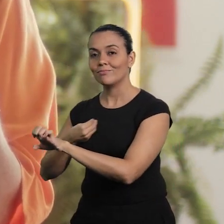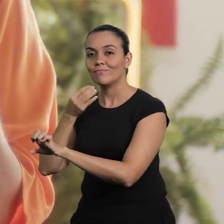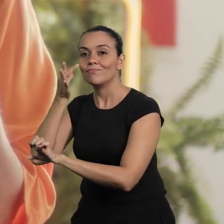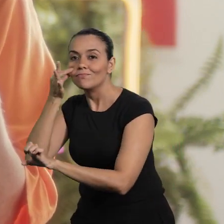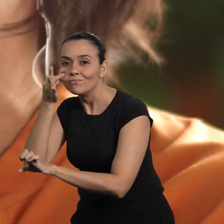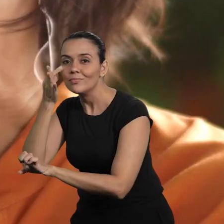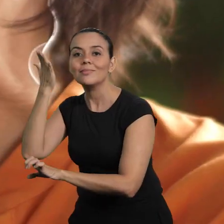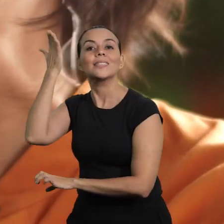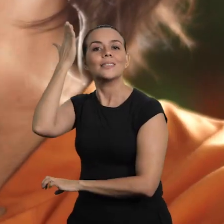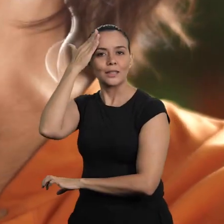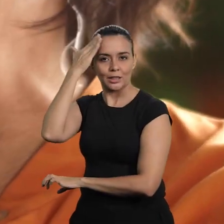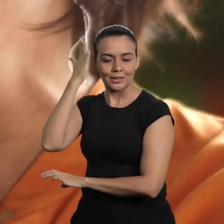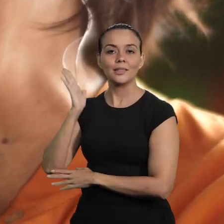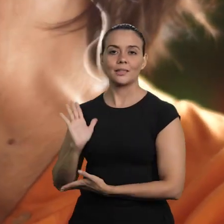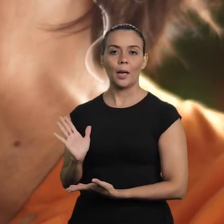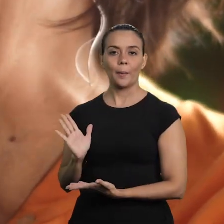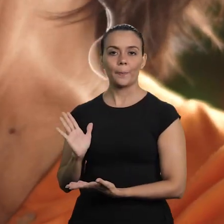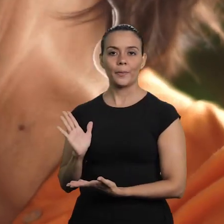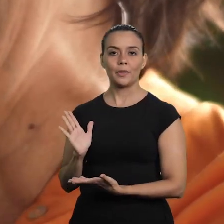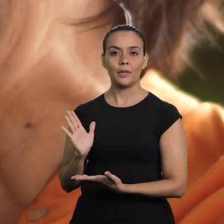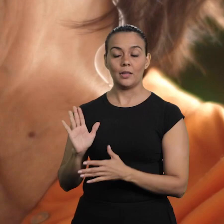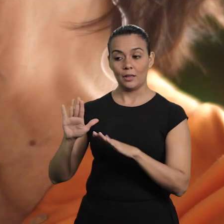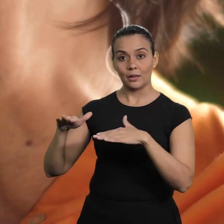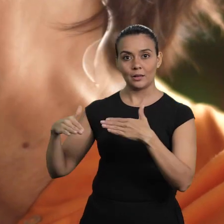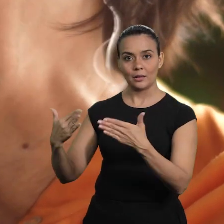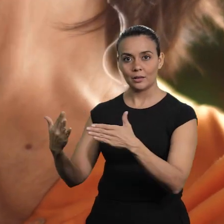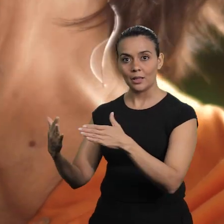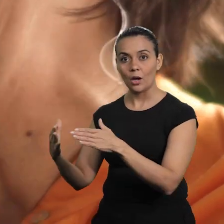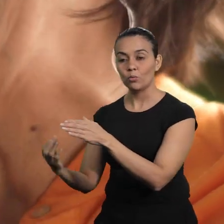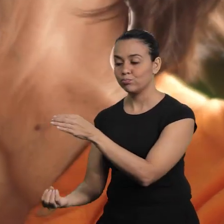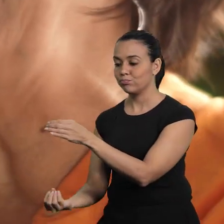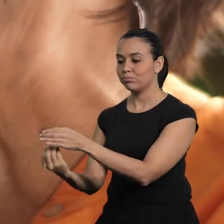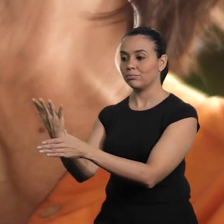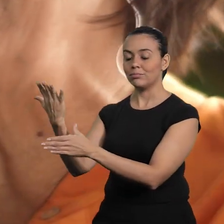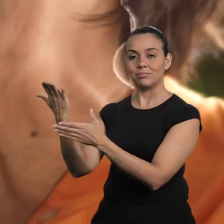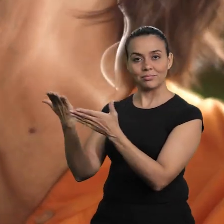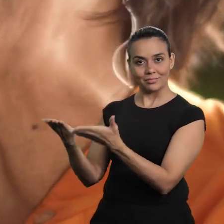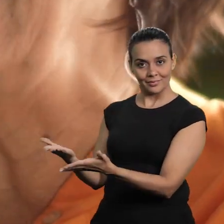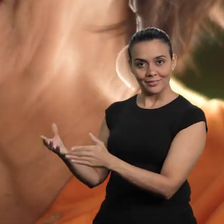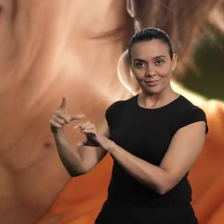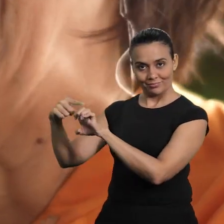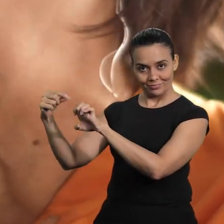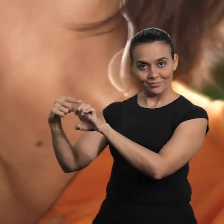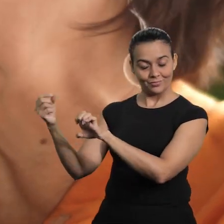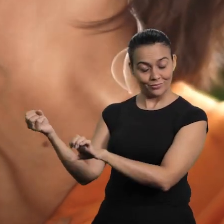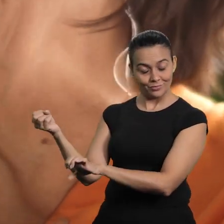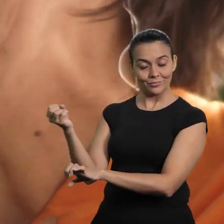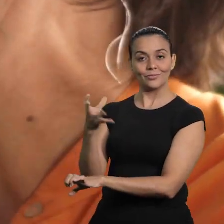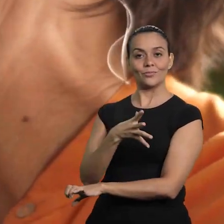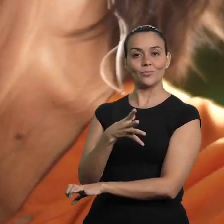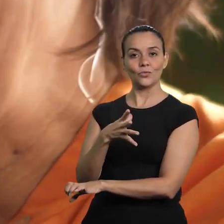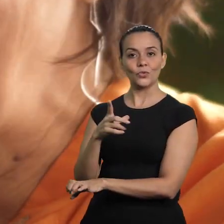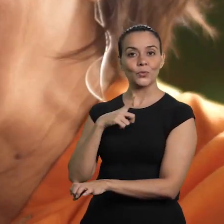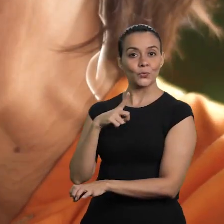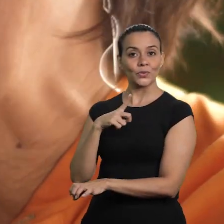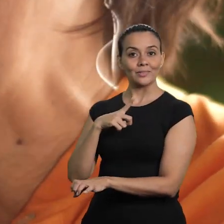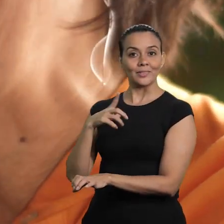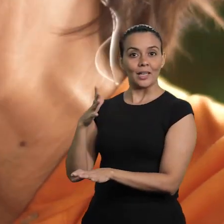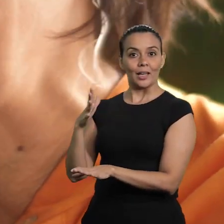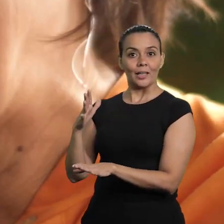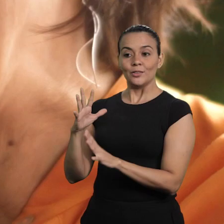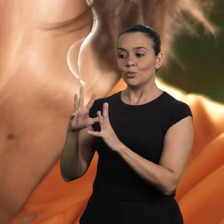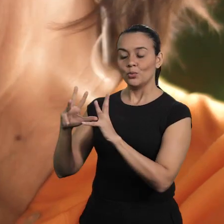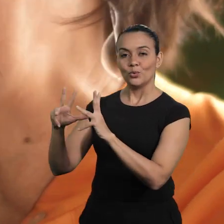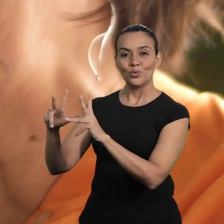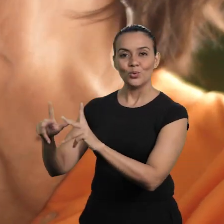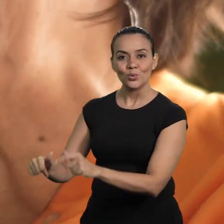na periferia. Essas organizações que nascem na periferia e que decidem acelerar ou incubar negócios de